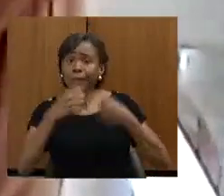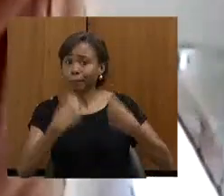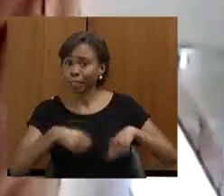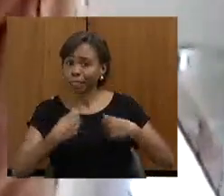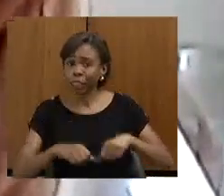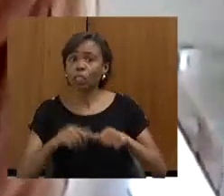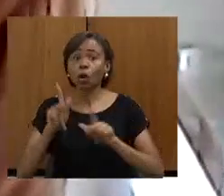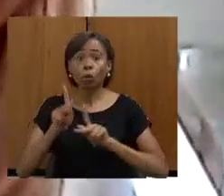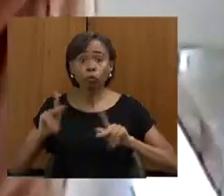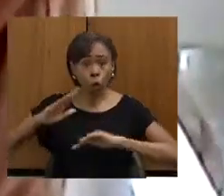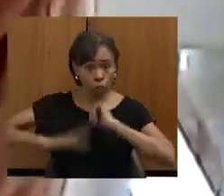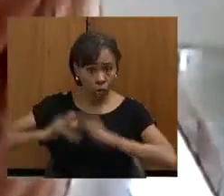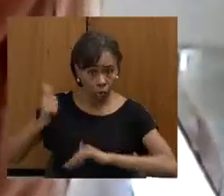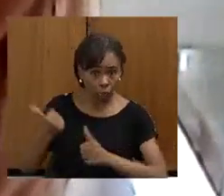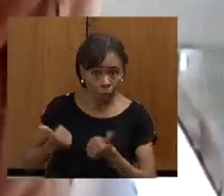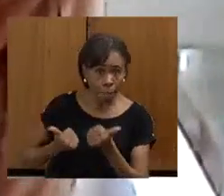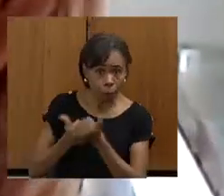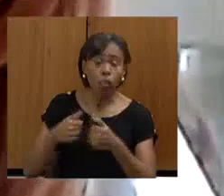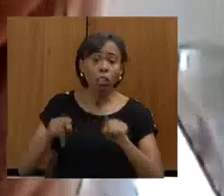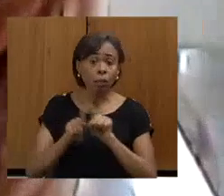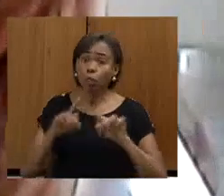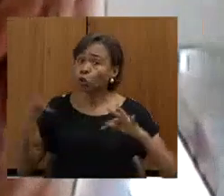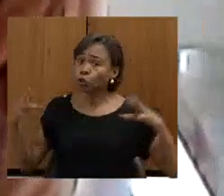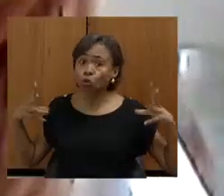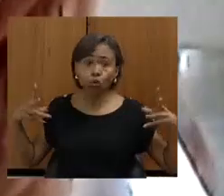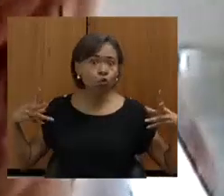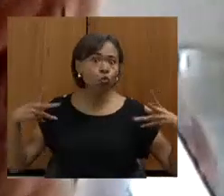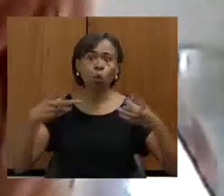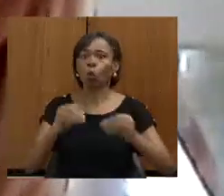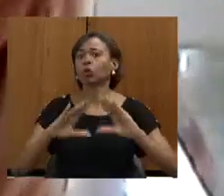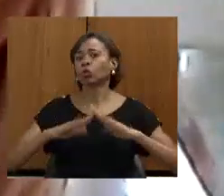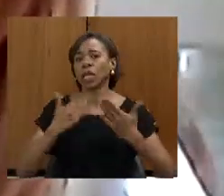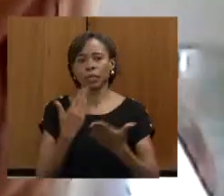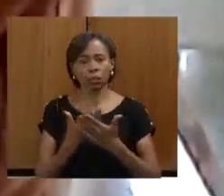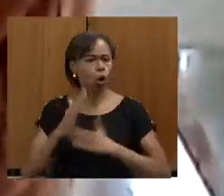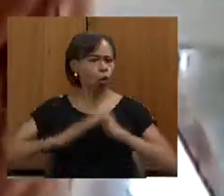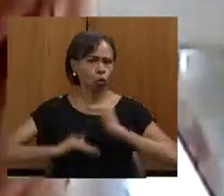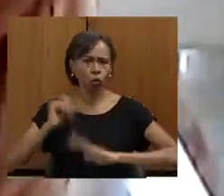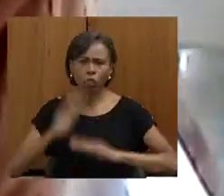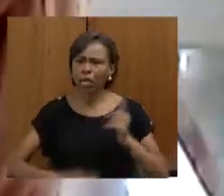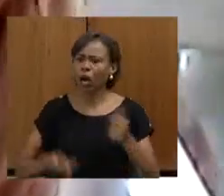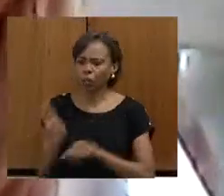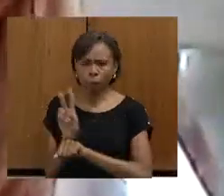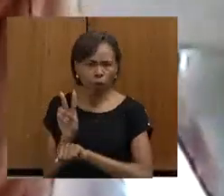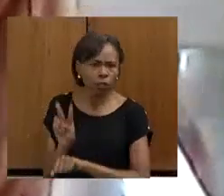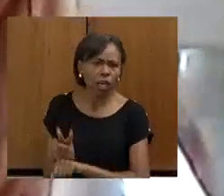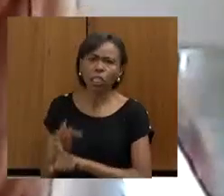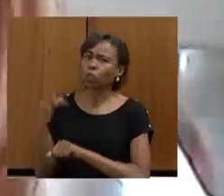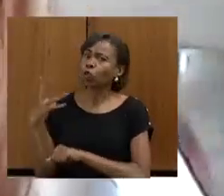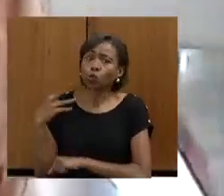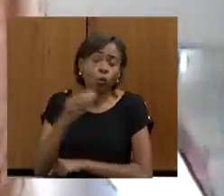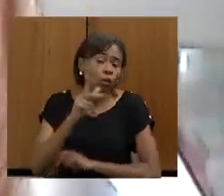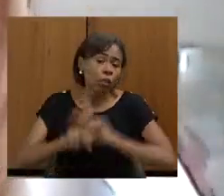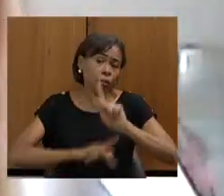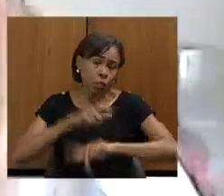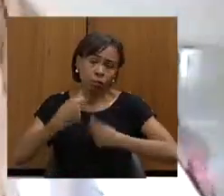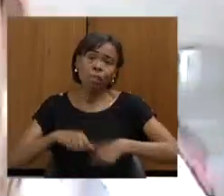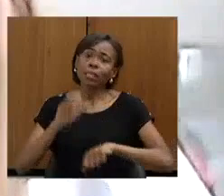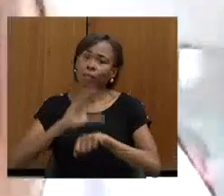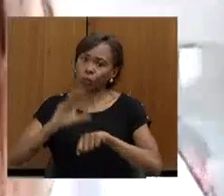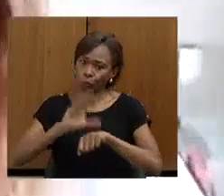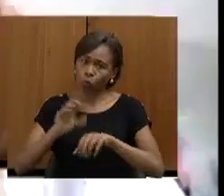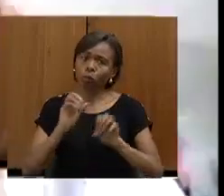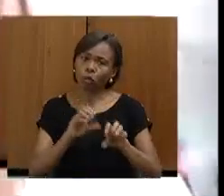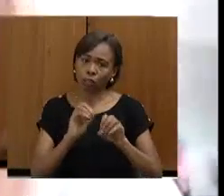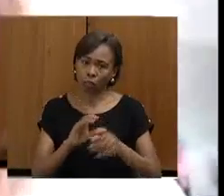de apoio, mas toda a escola, desde a portaria. Quando você chega na escola, todos precisam de capacitação. Tudo bem.